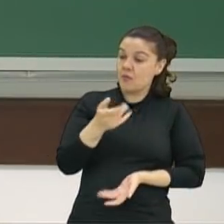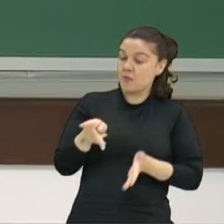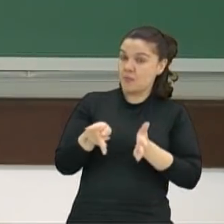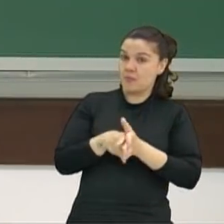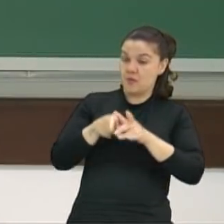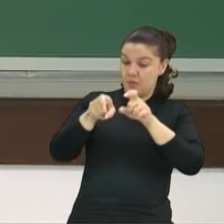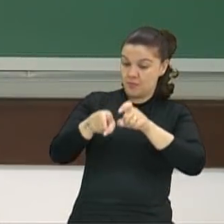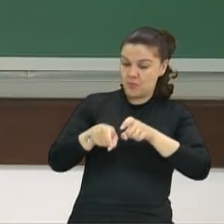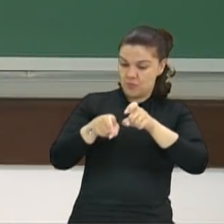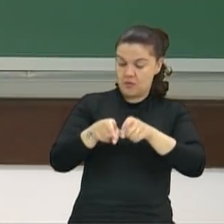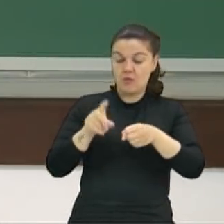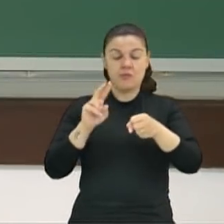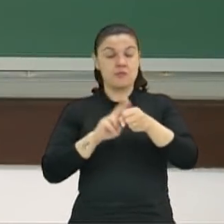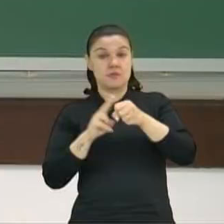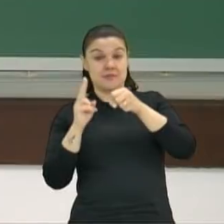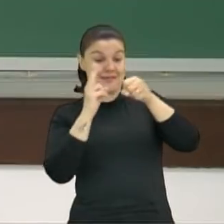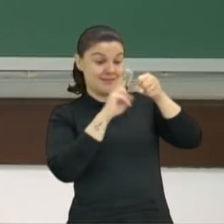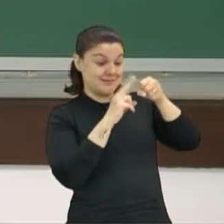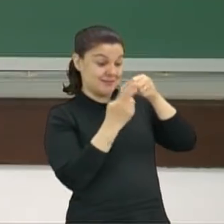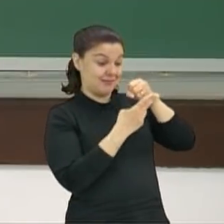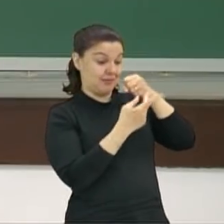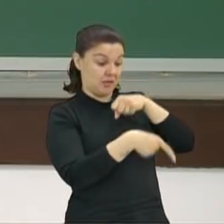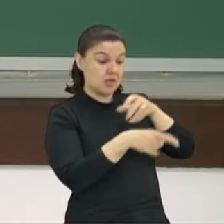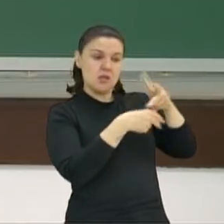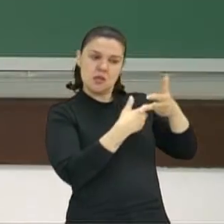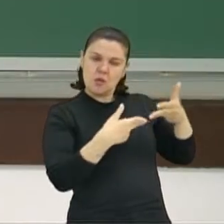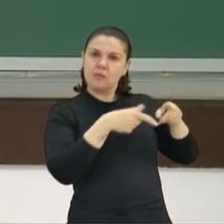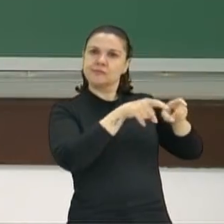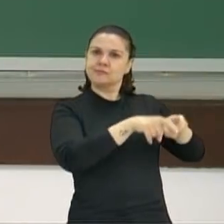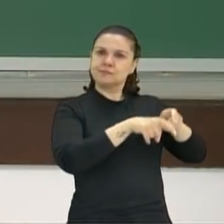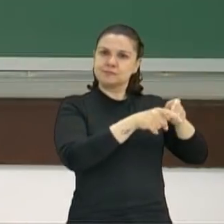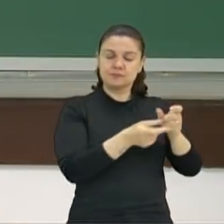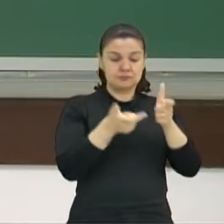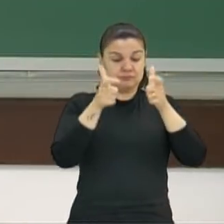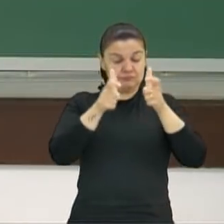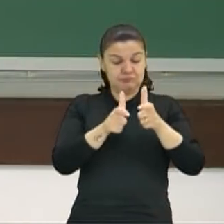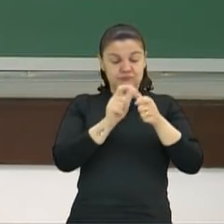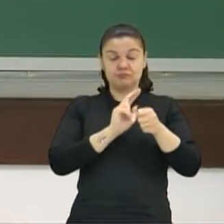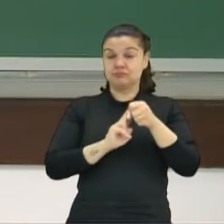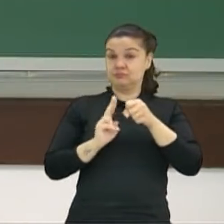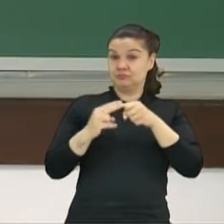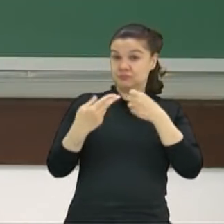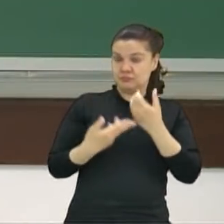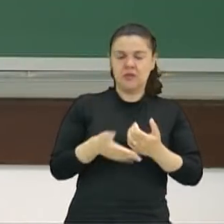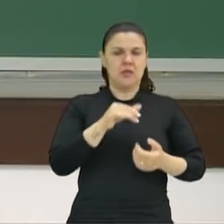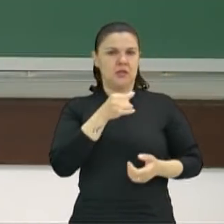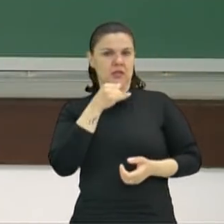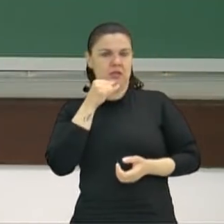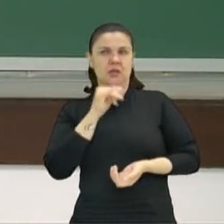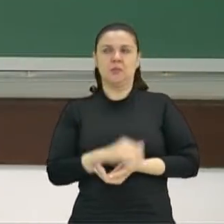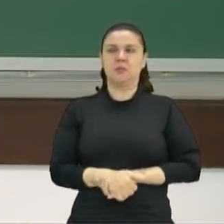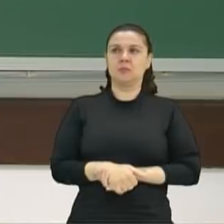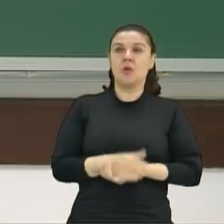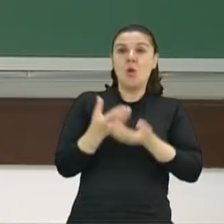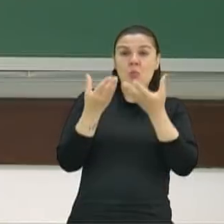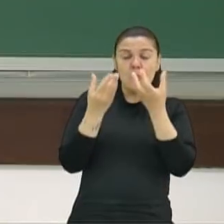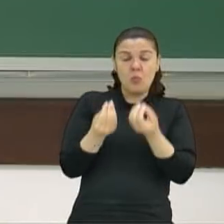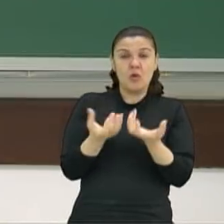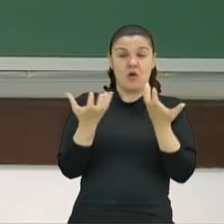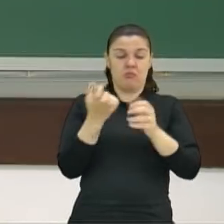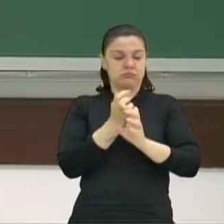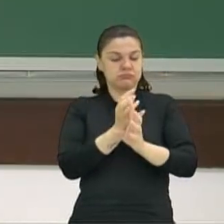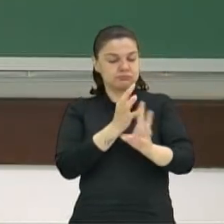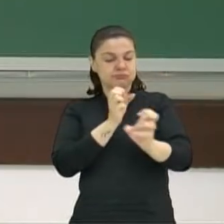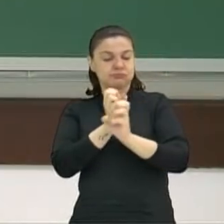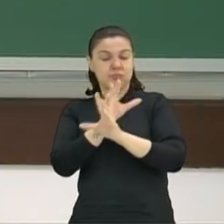na área urbana e elementos urbanos nas áreas rurais. Exemplo, nós temos muitas hortas